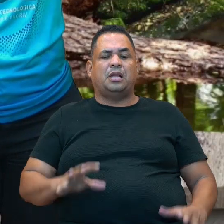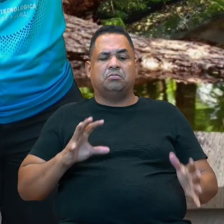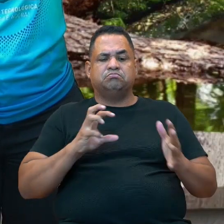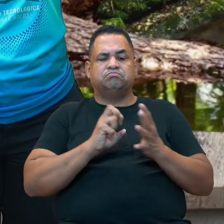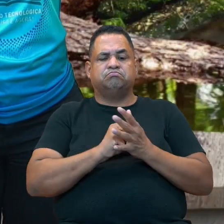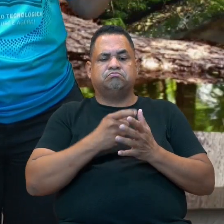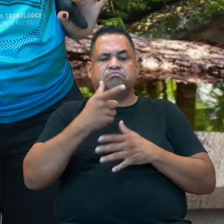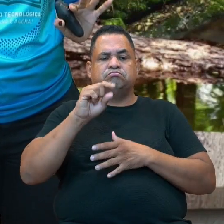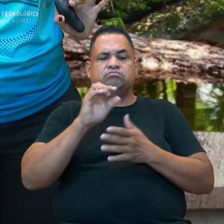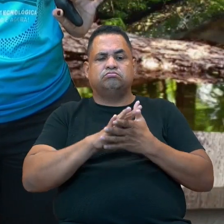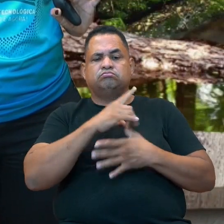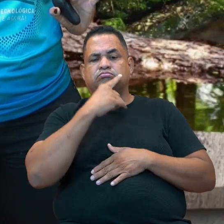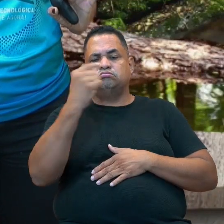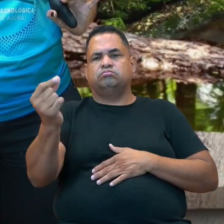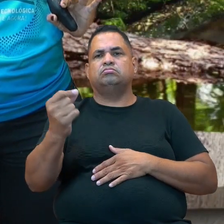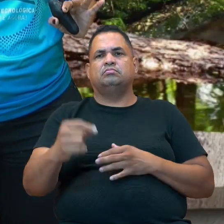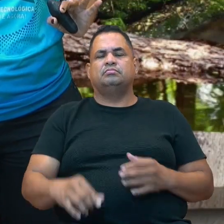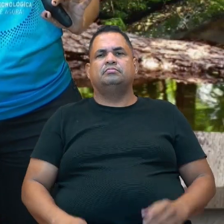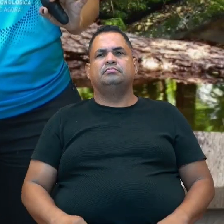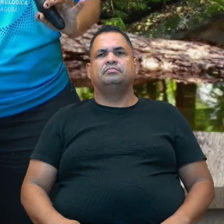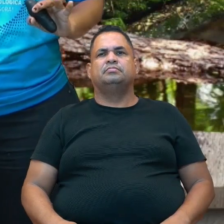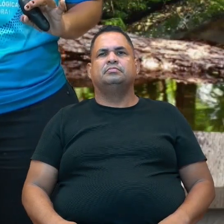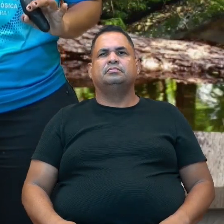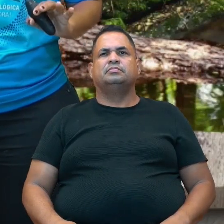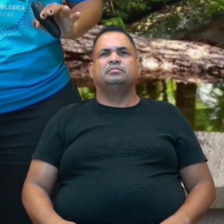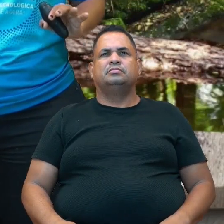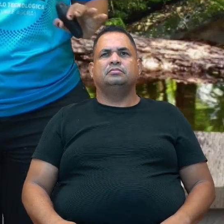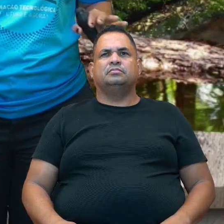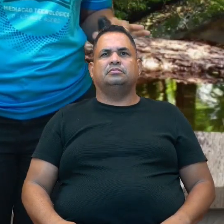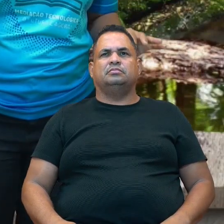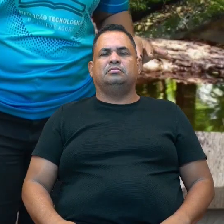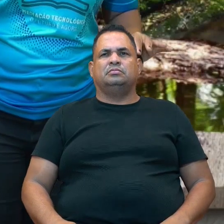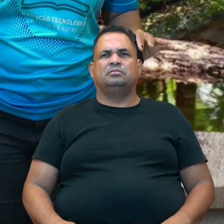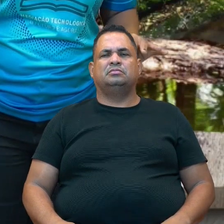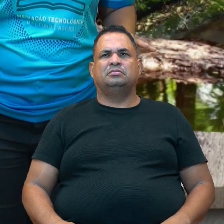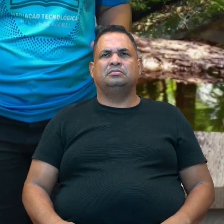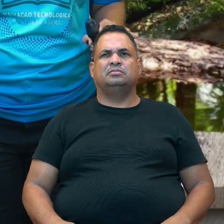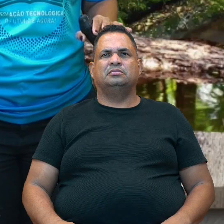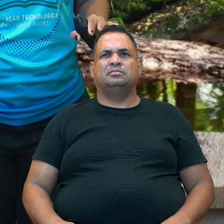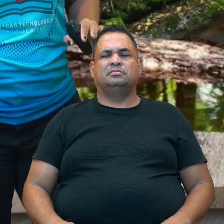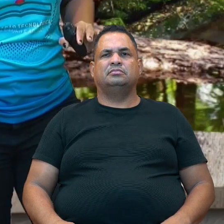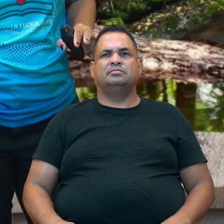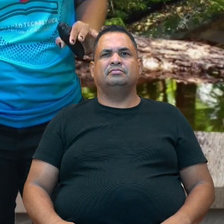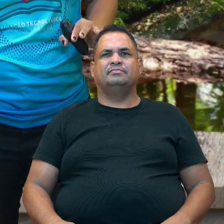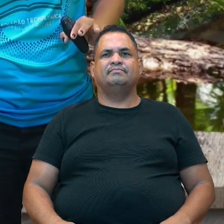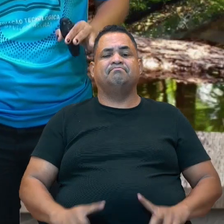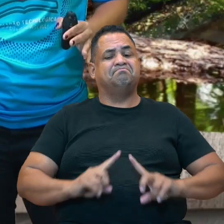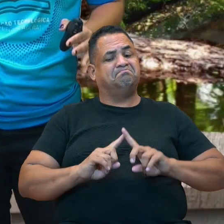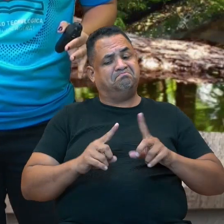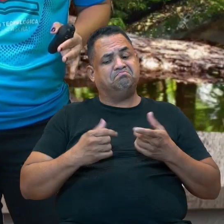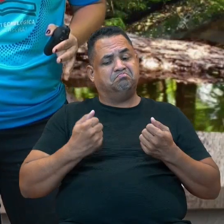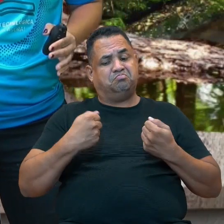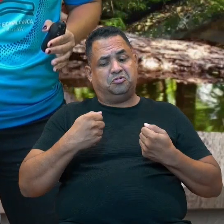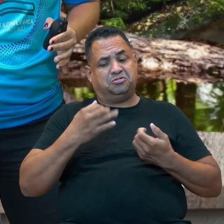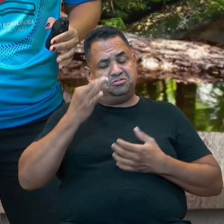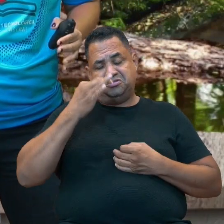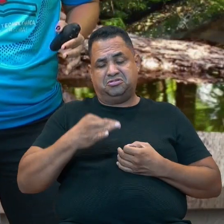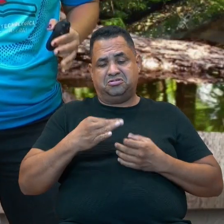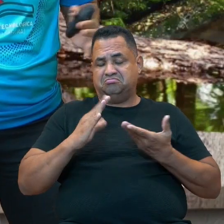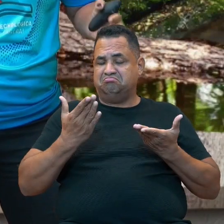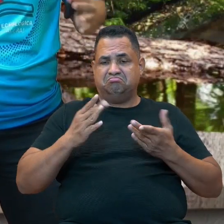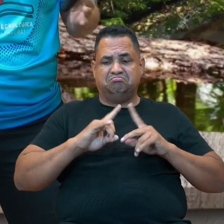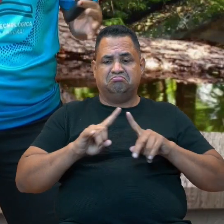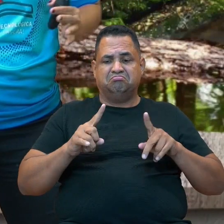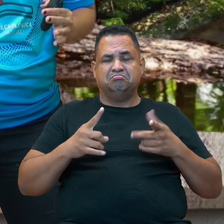conseguem rapidamente fugir, né? Nem sempre isso dá certo. Pode acontecer